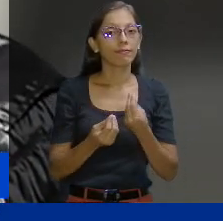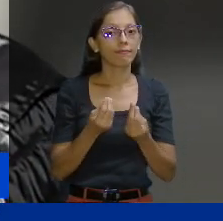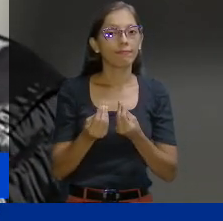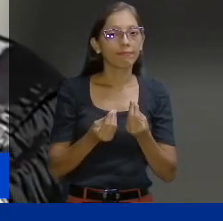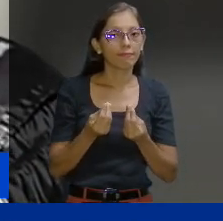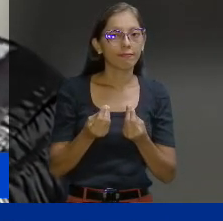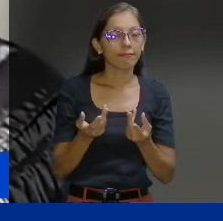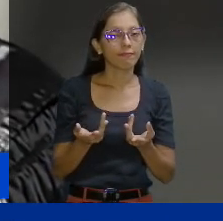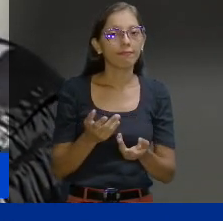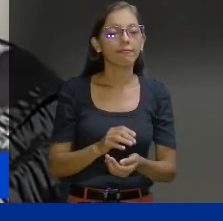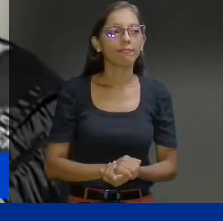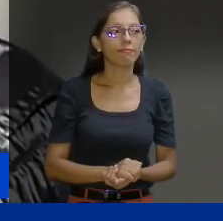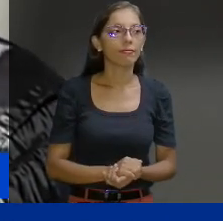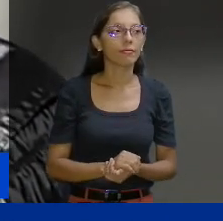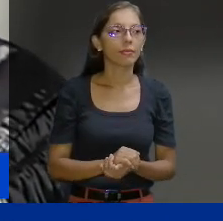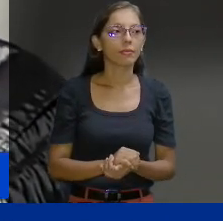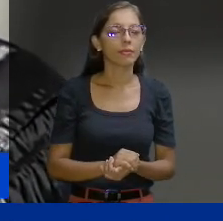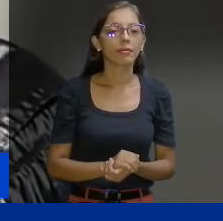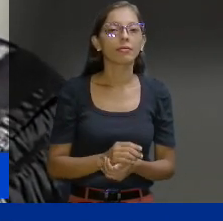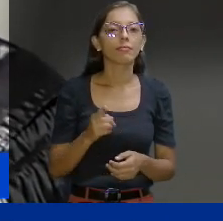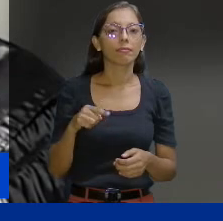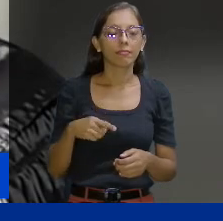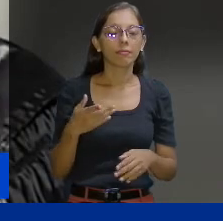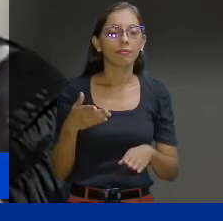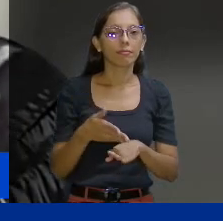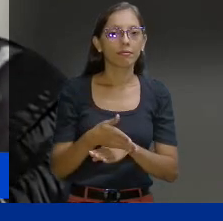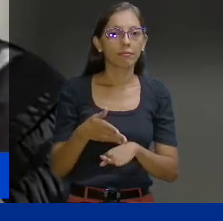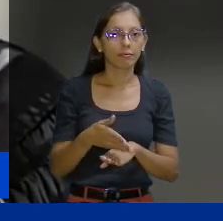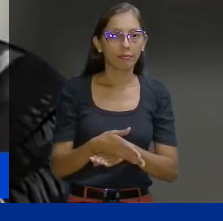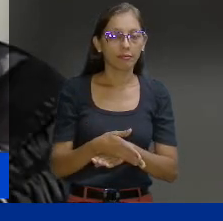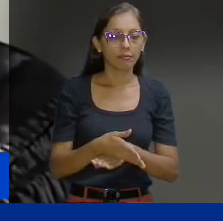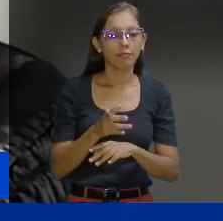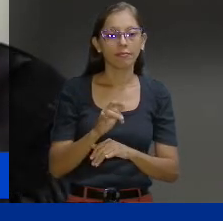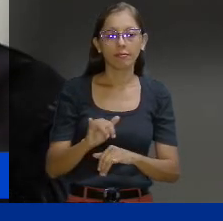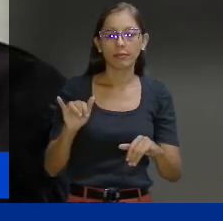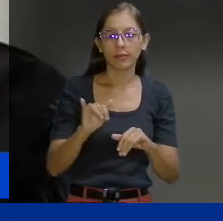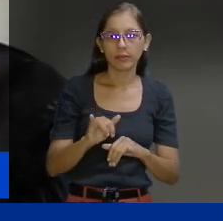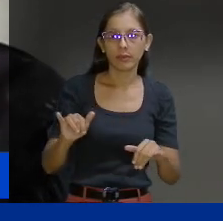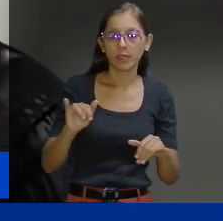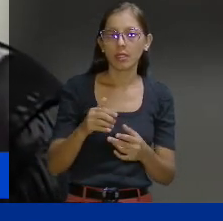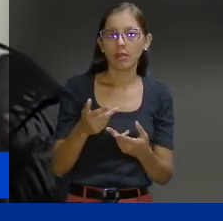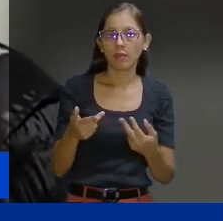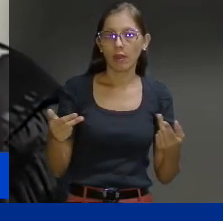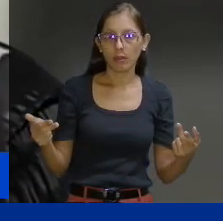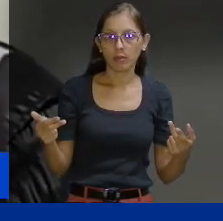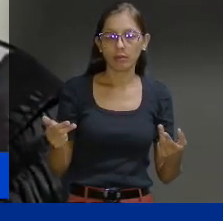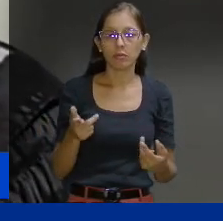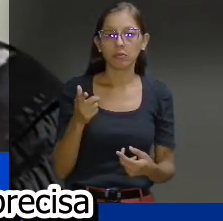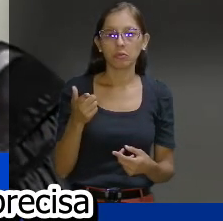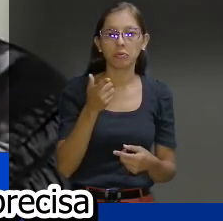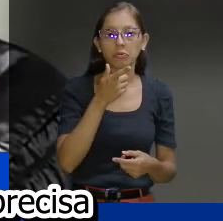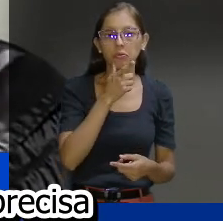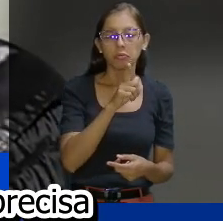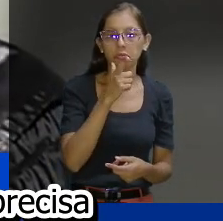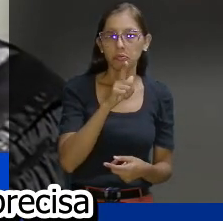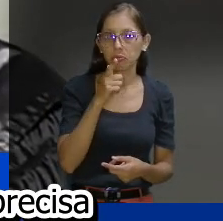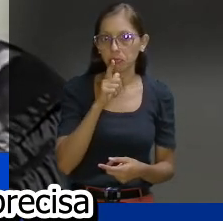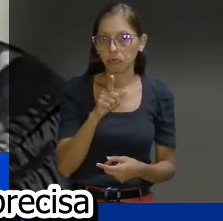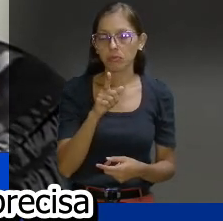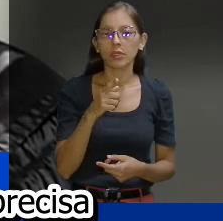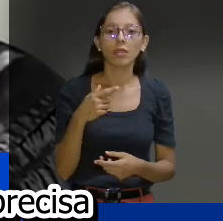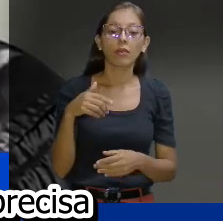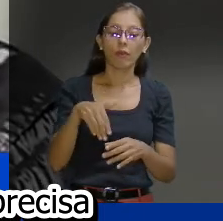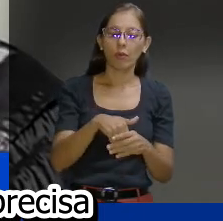é, naturalmente, a participação no pleito eleitoral, fazer campanha, conquistar o voto. Então, mas essa é uma